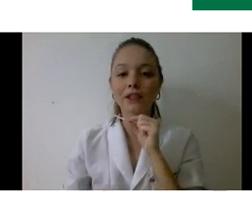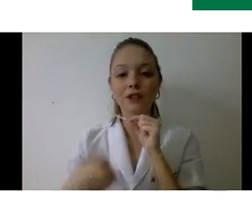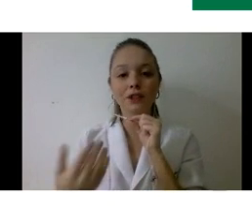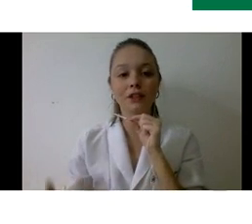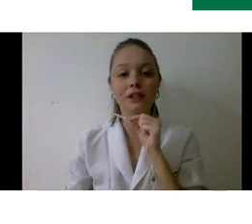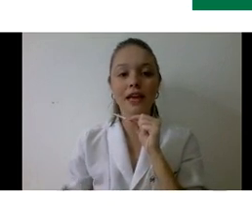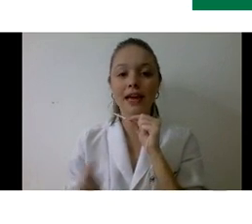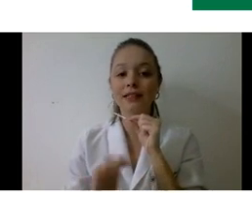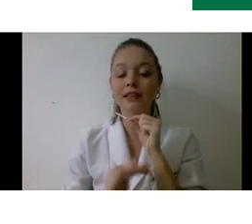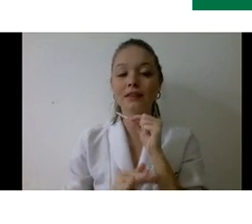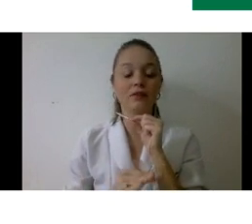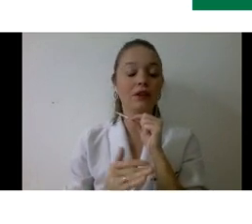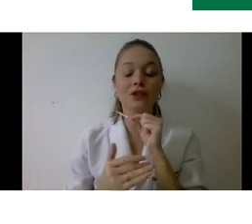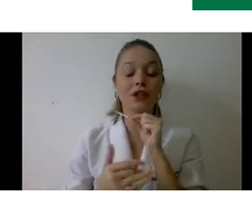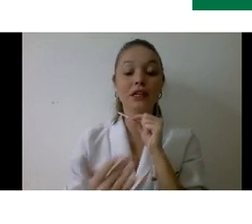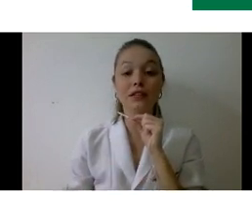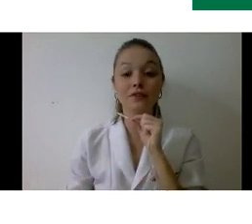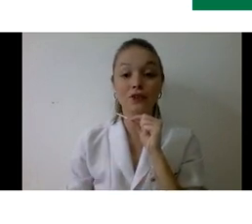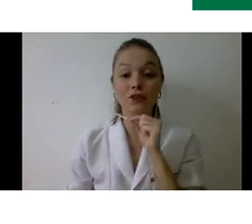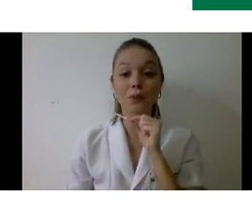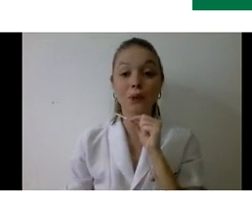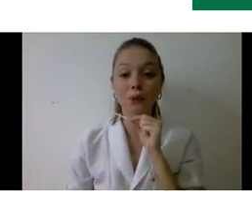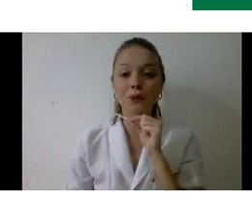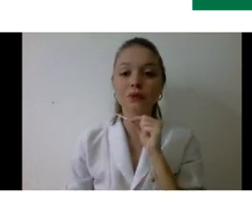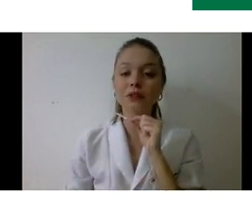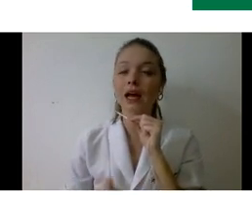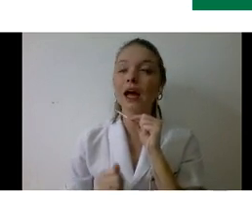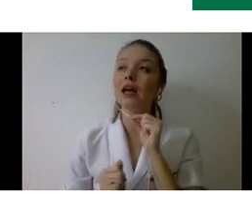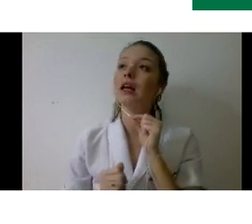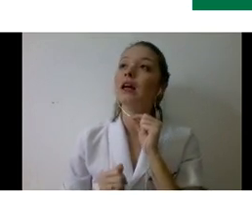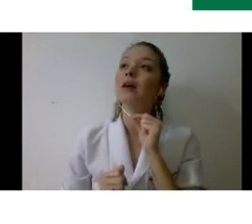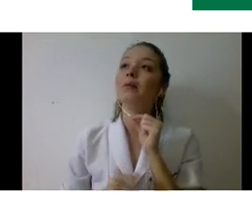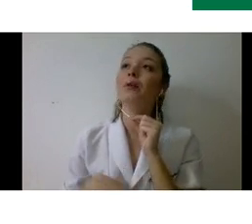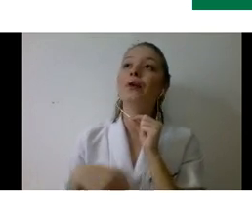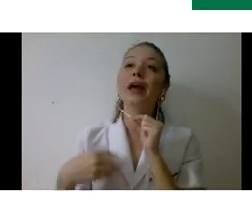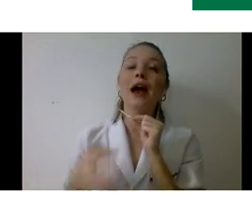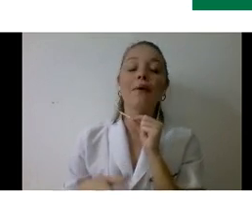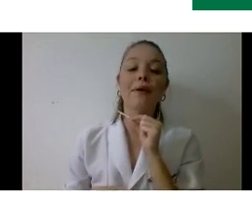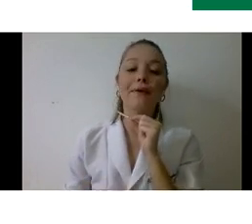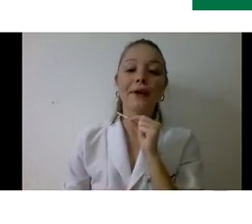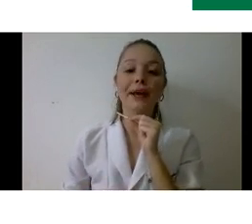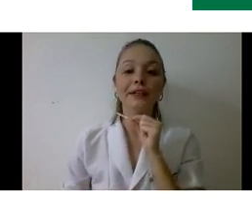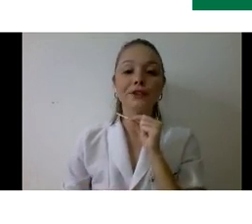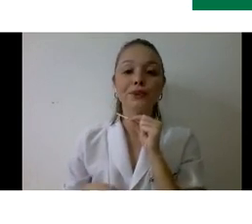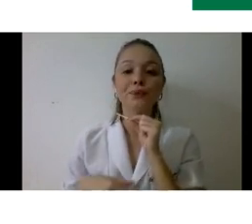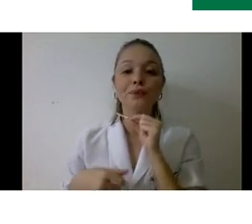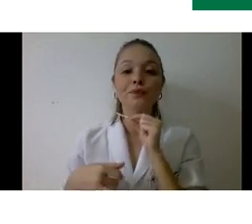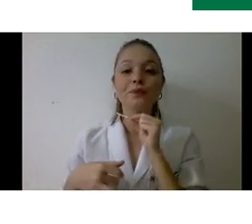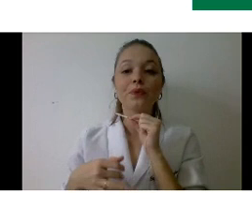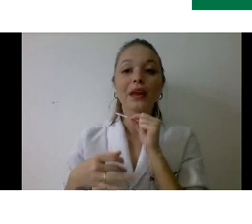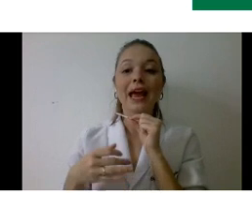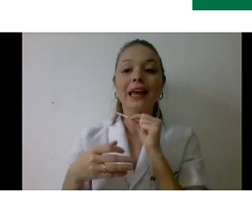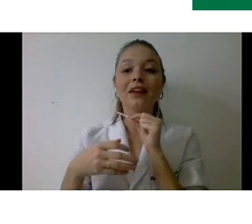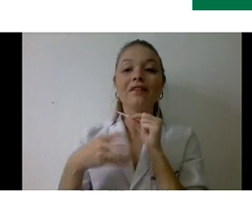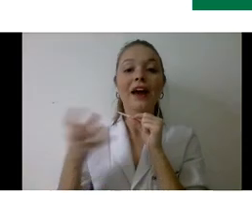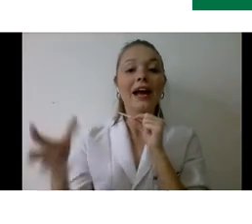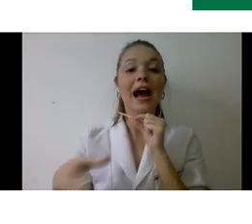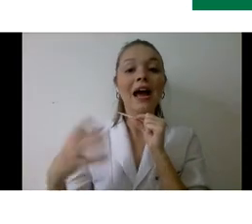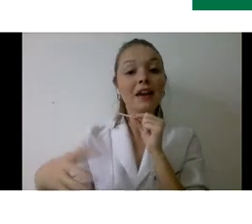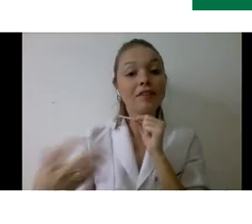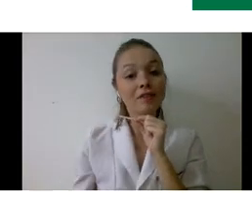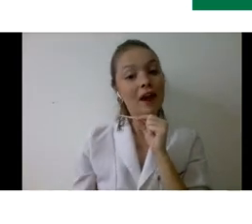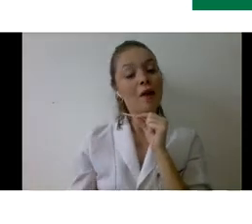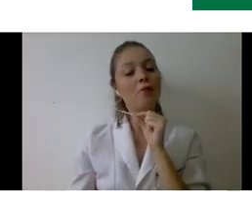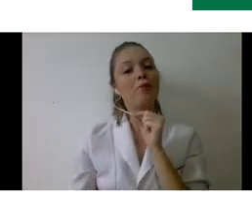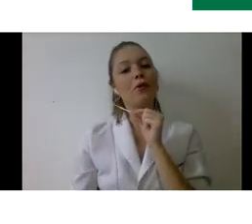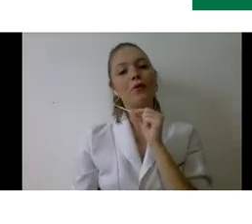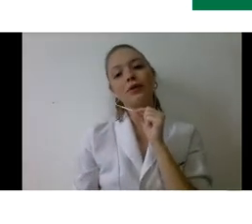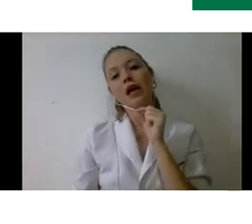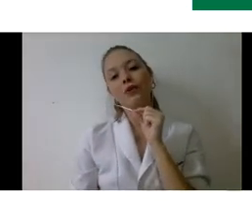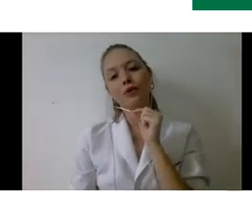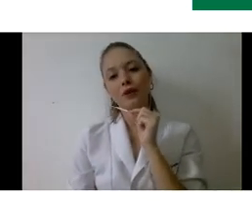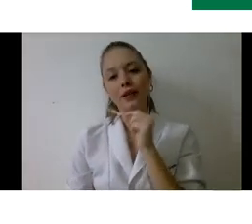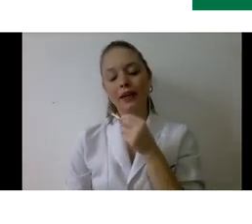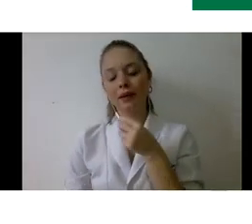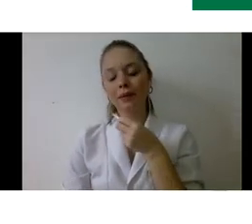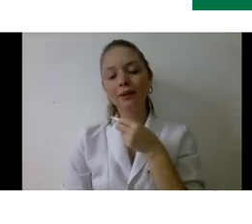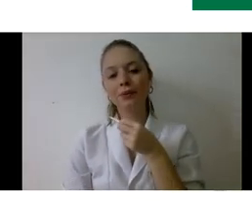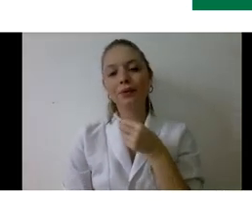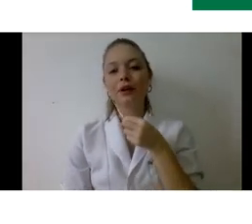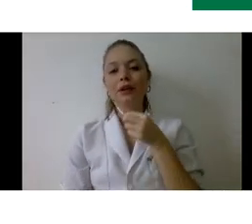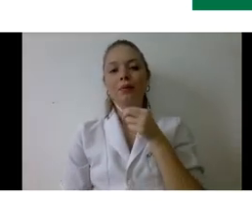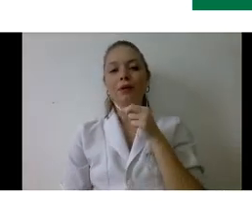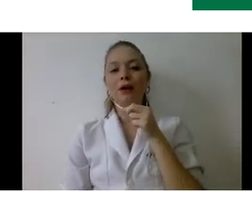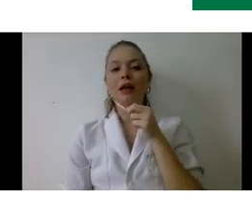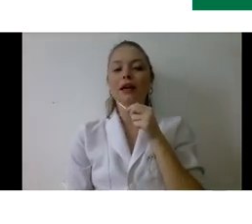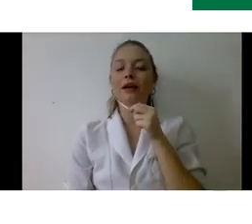água corrente de 15 a 20 minutos, tá? Por que água corrente? Ela vai aliviar um pouco da dor